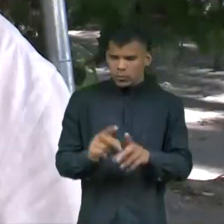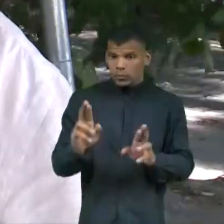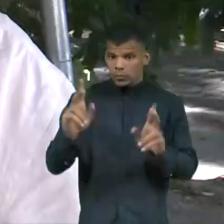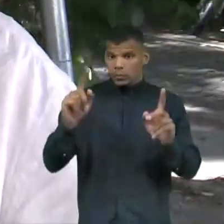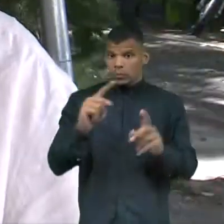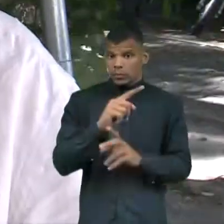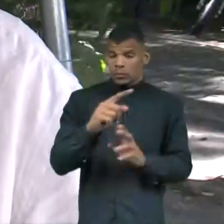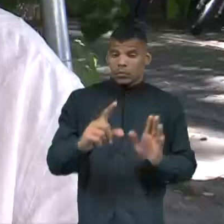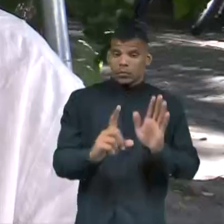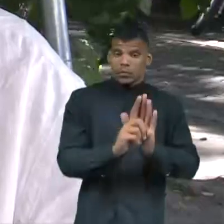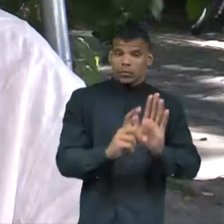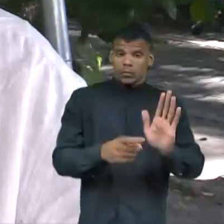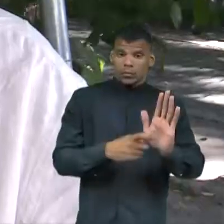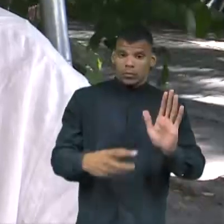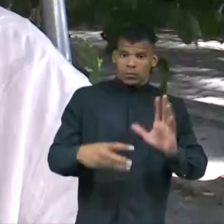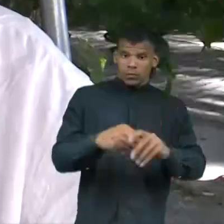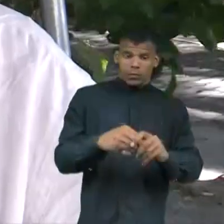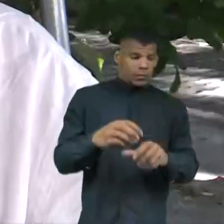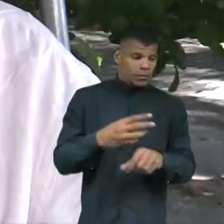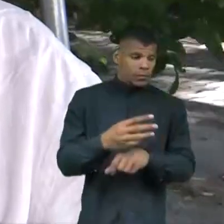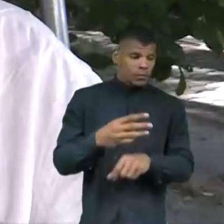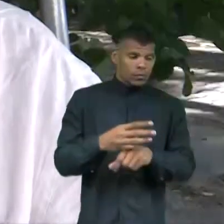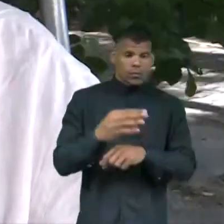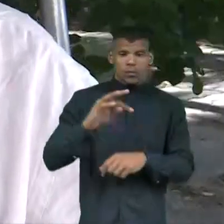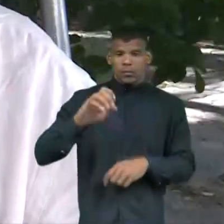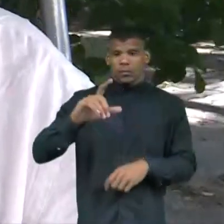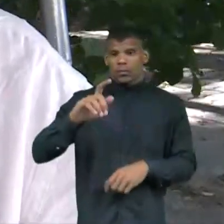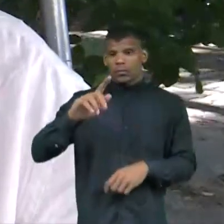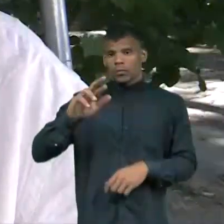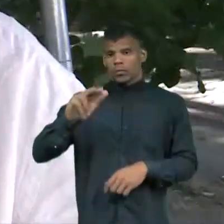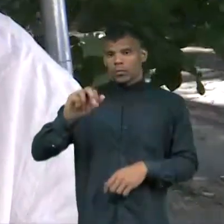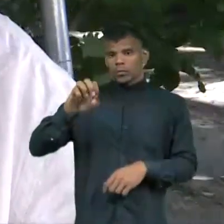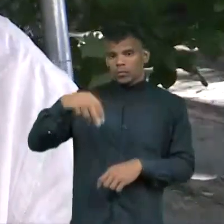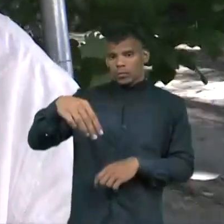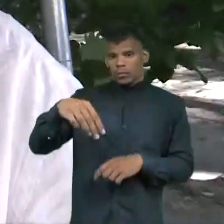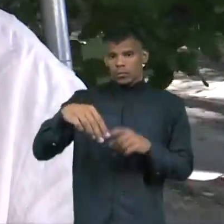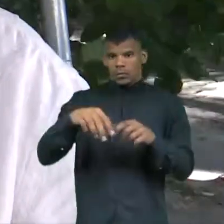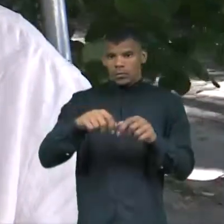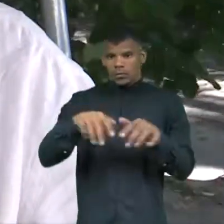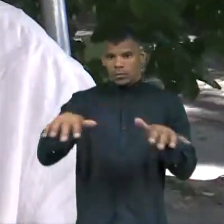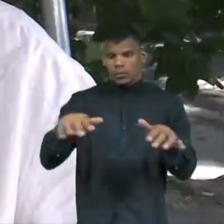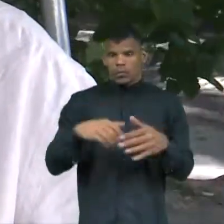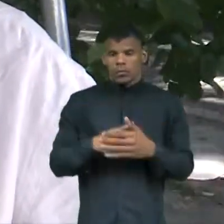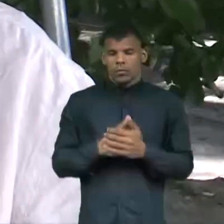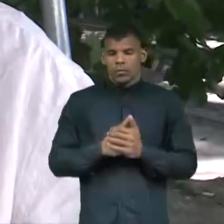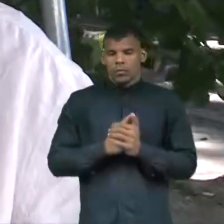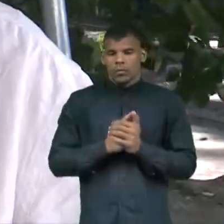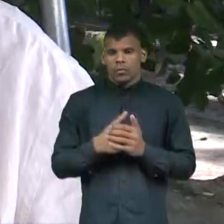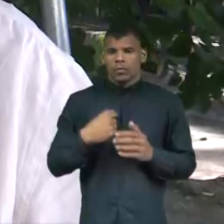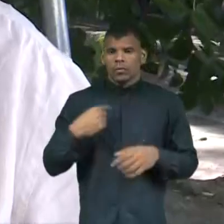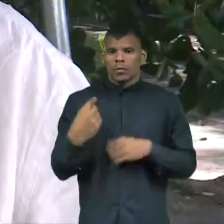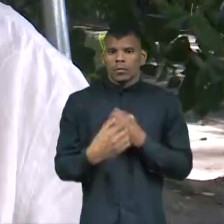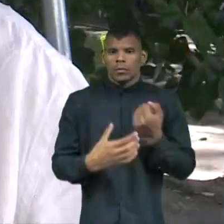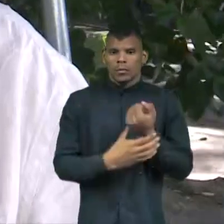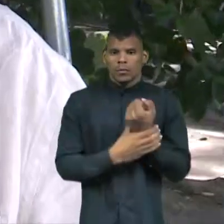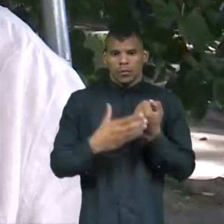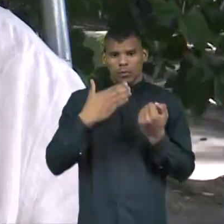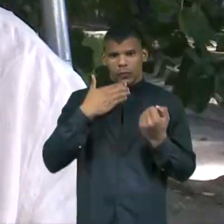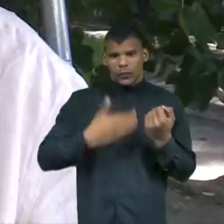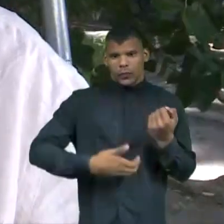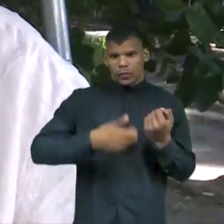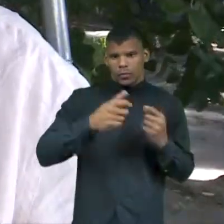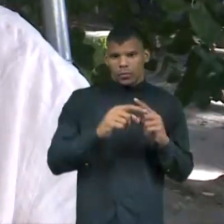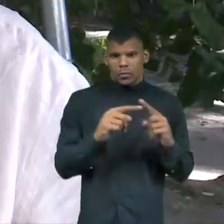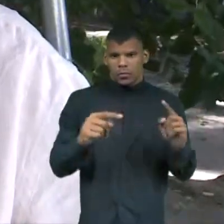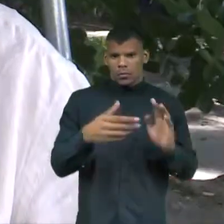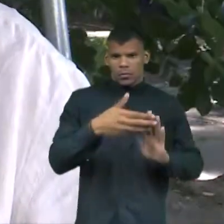na lei, que inclua o WhatsApp e o Telegram também, pelo poder de alcance e repercussão que eles têm, a gente possa ter uma segurança melhor. Mas, de fato, essa